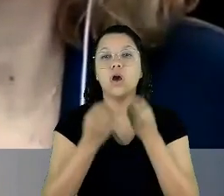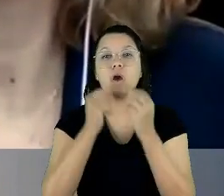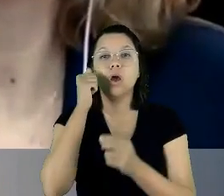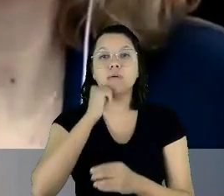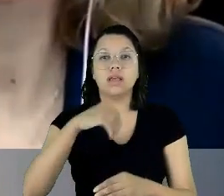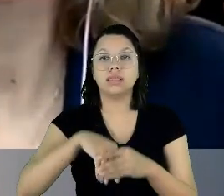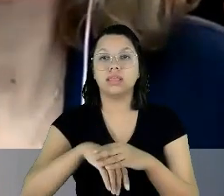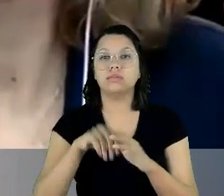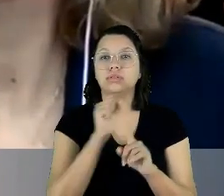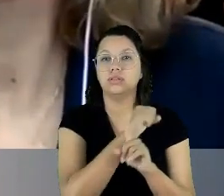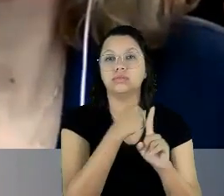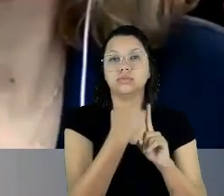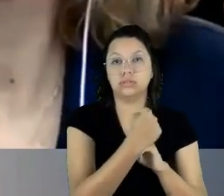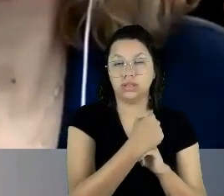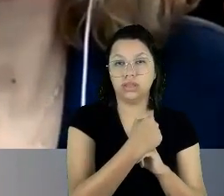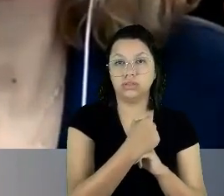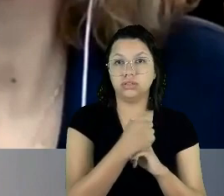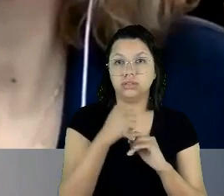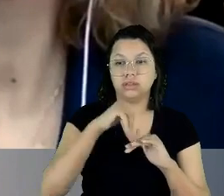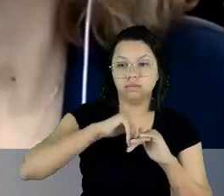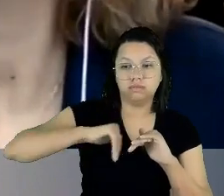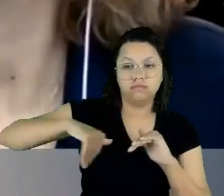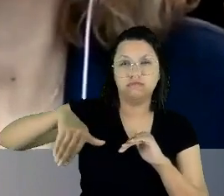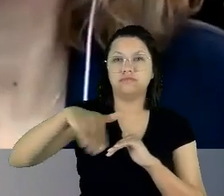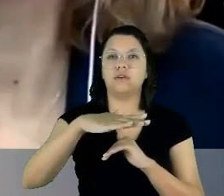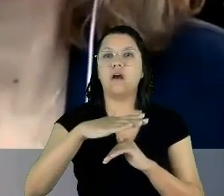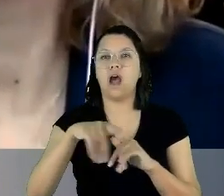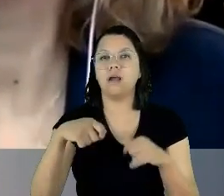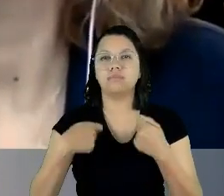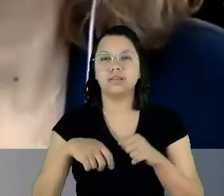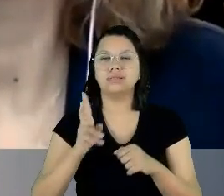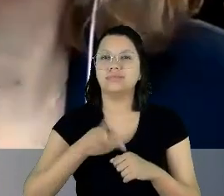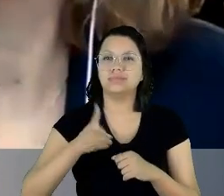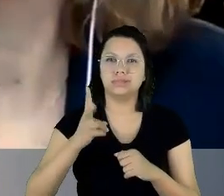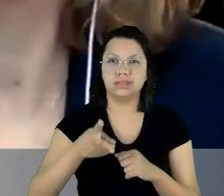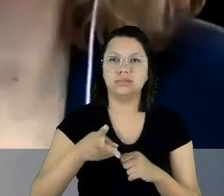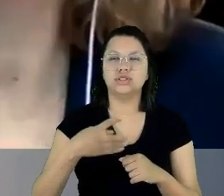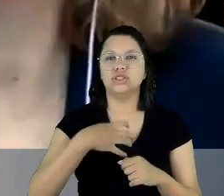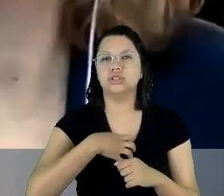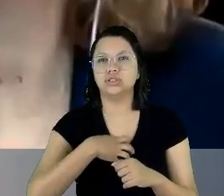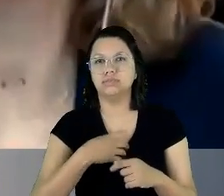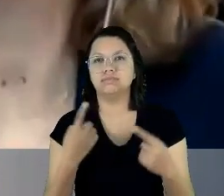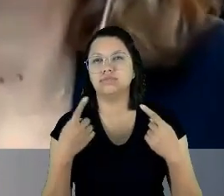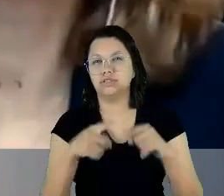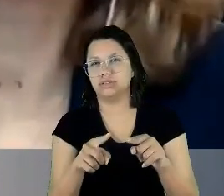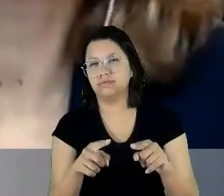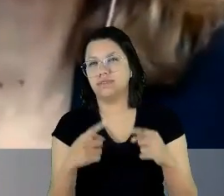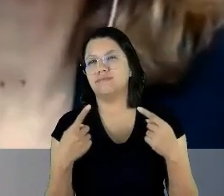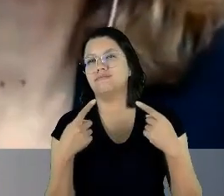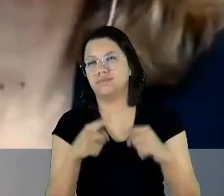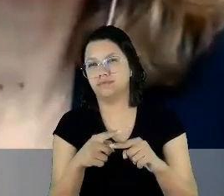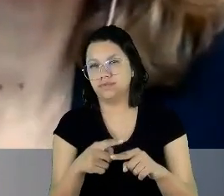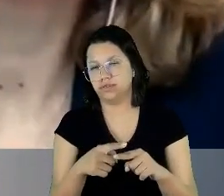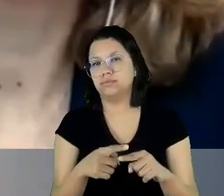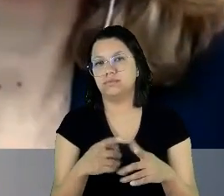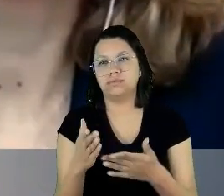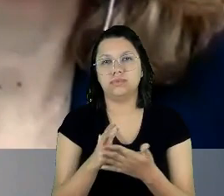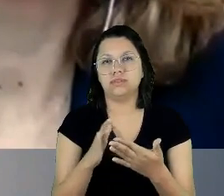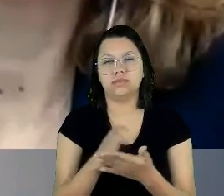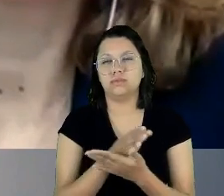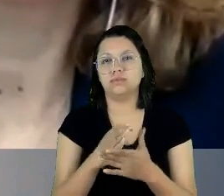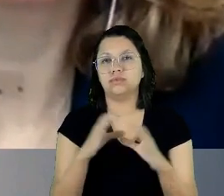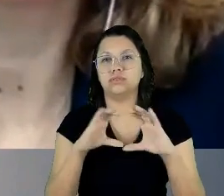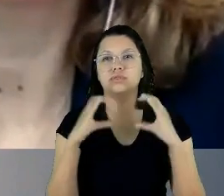mulher na sociedade como outsiders, sempre como outsiders, que precisam constantemente de meios de desafiar e minar algumas convenções